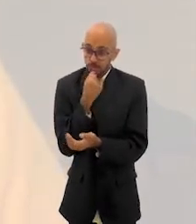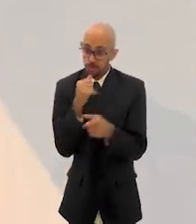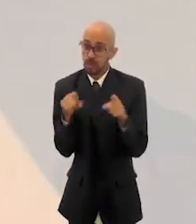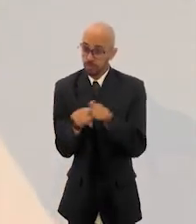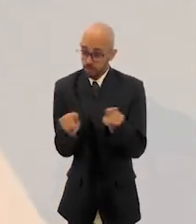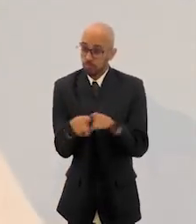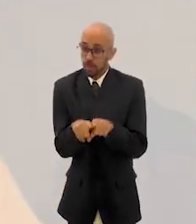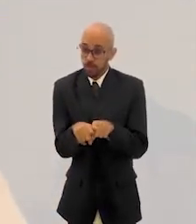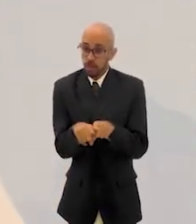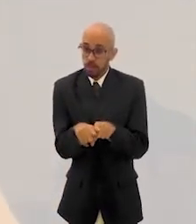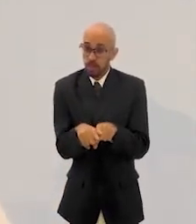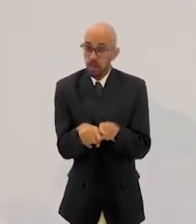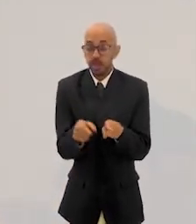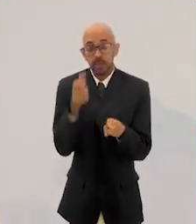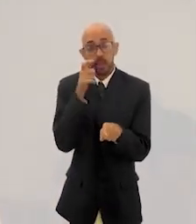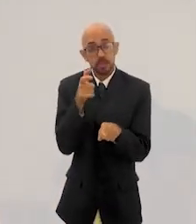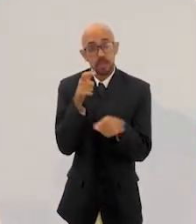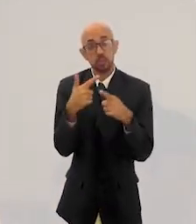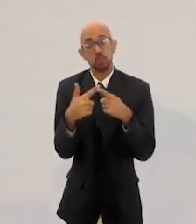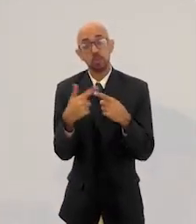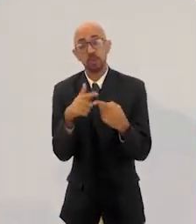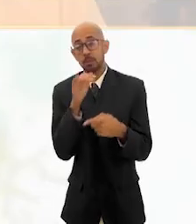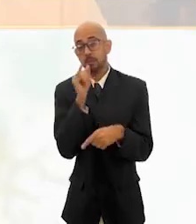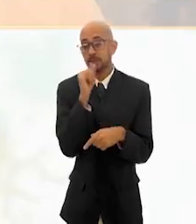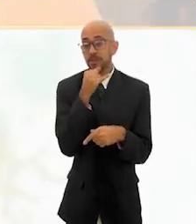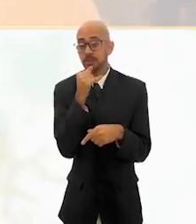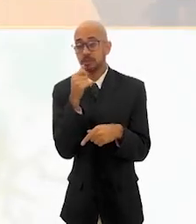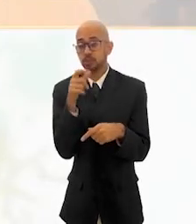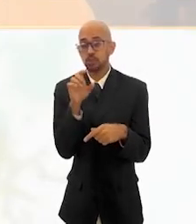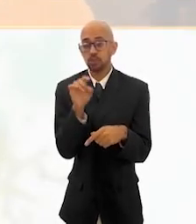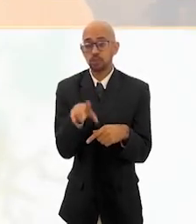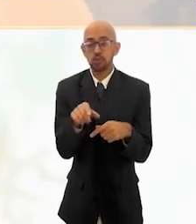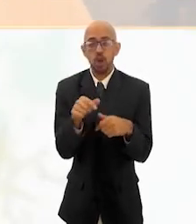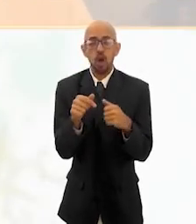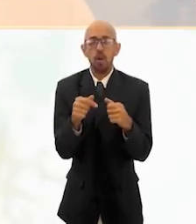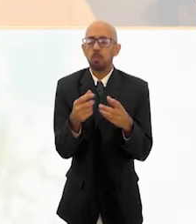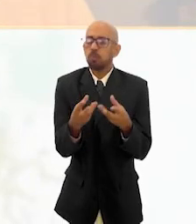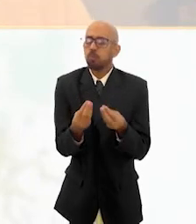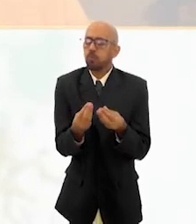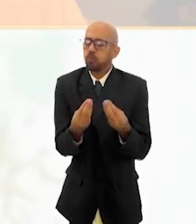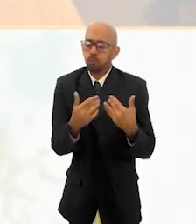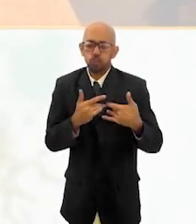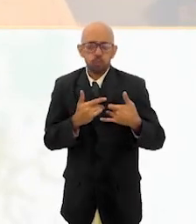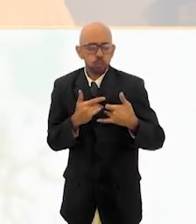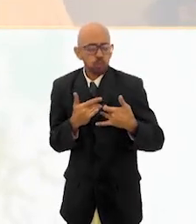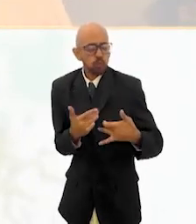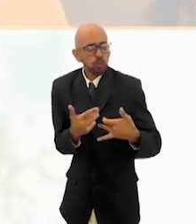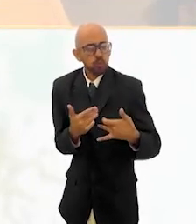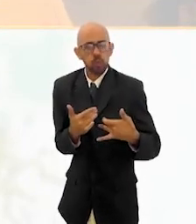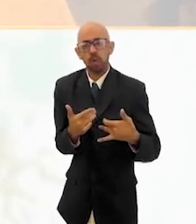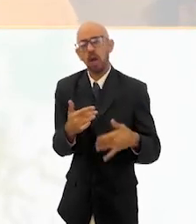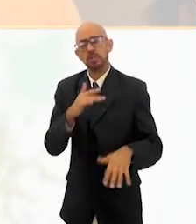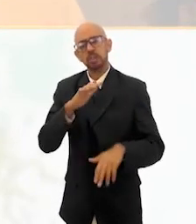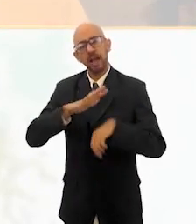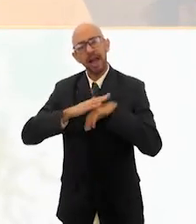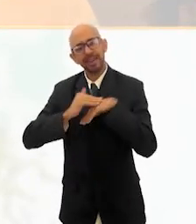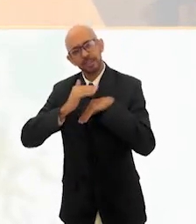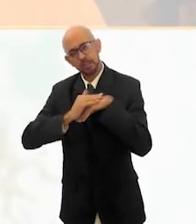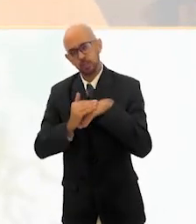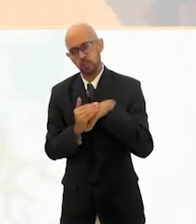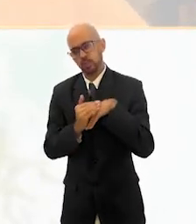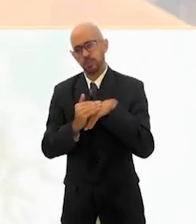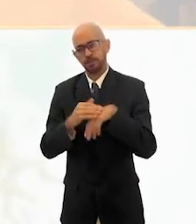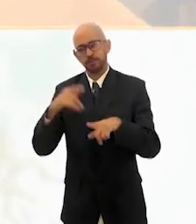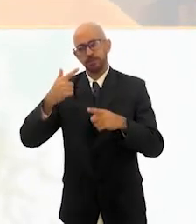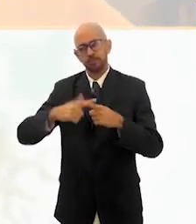né? Porque para uma tristeza tamanha dessa, realmente só uma dose muito grande de solidariedade e de carinho. Isso quer dizer